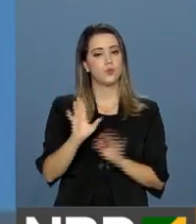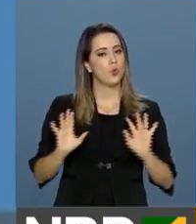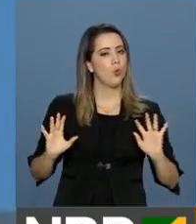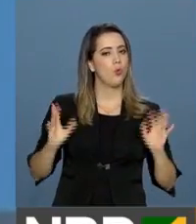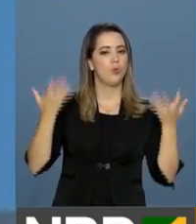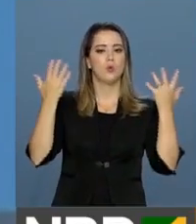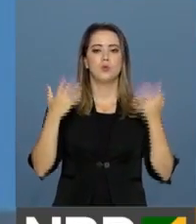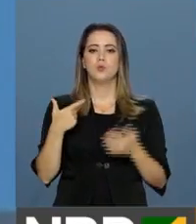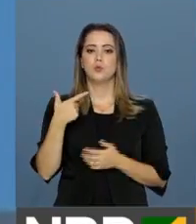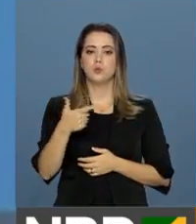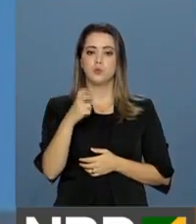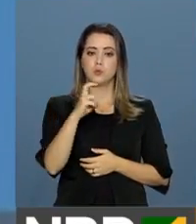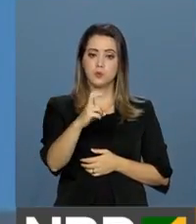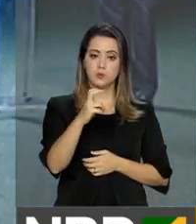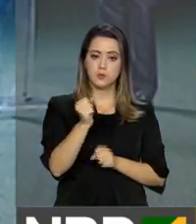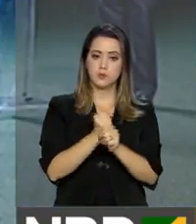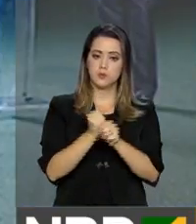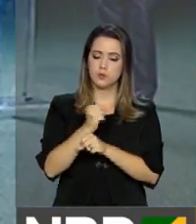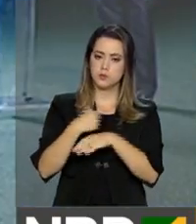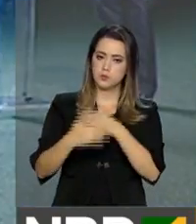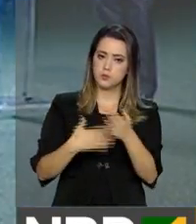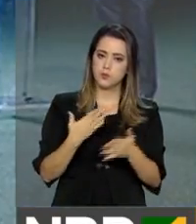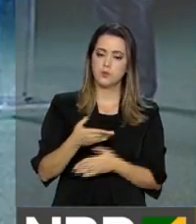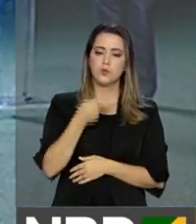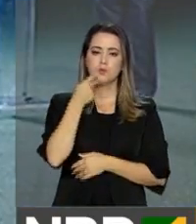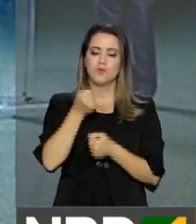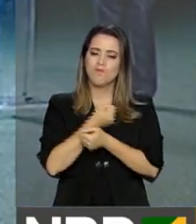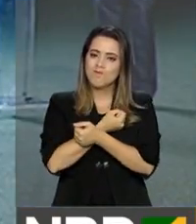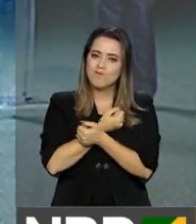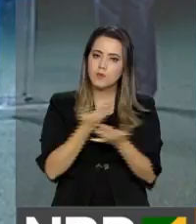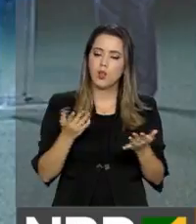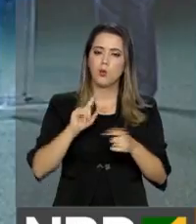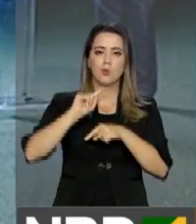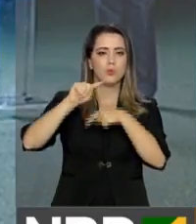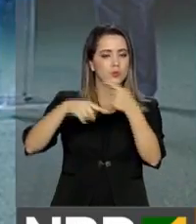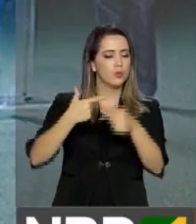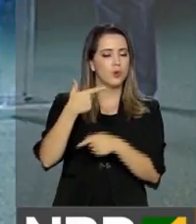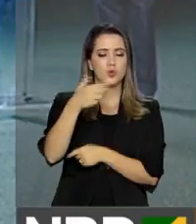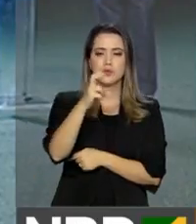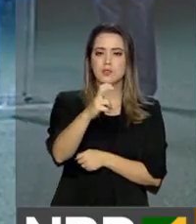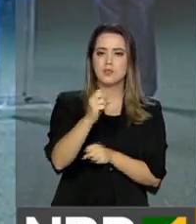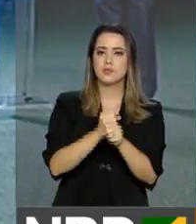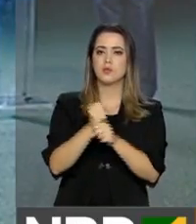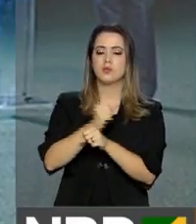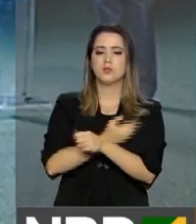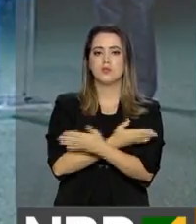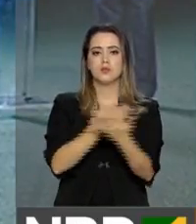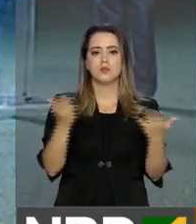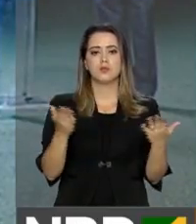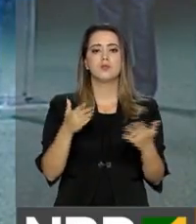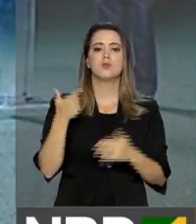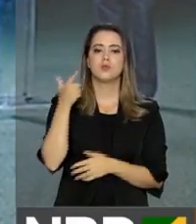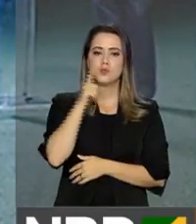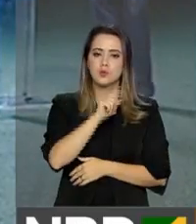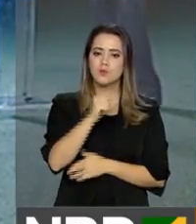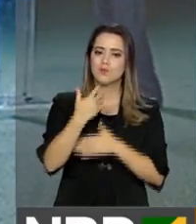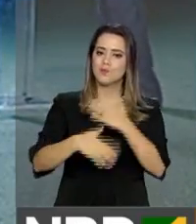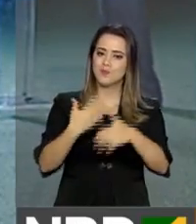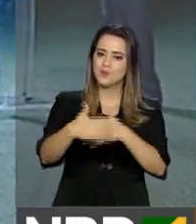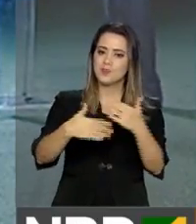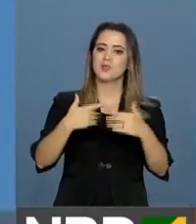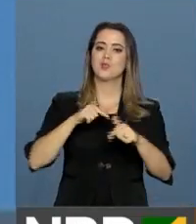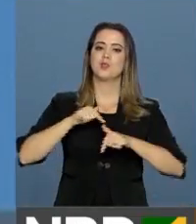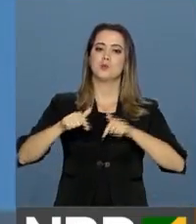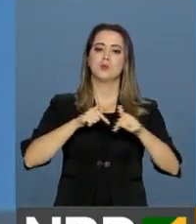nestes 25 anos e desejar que nos próximos 25 anos os senhores como consigam produzir ainda